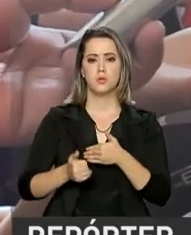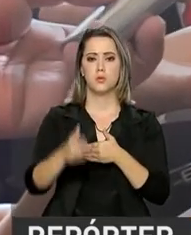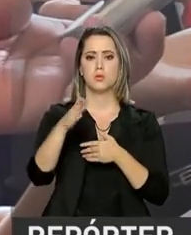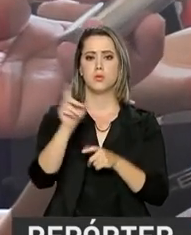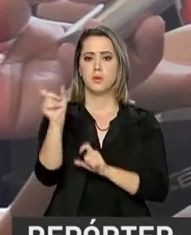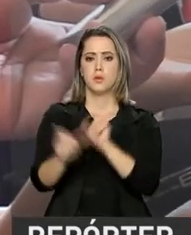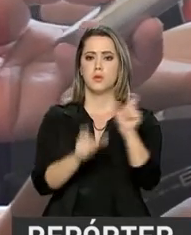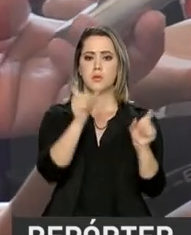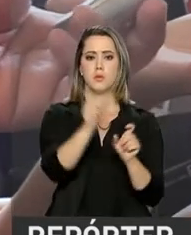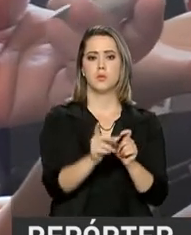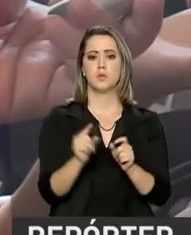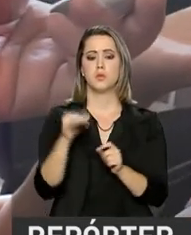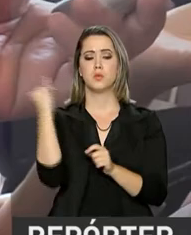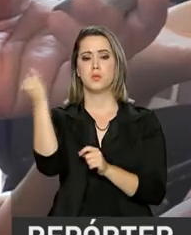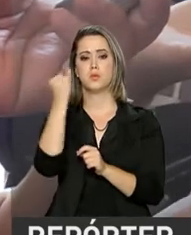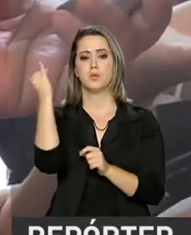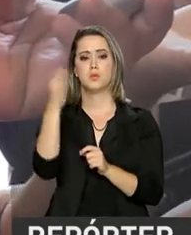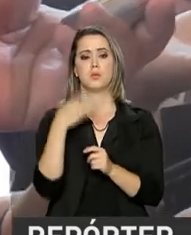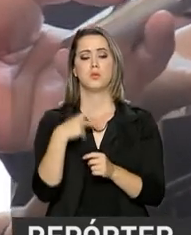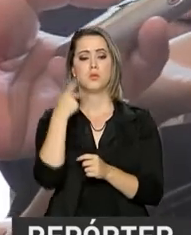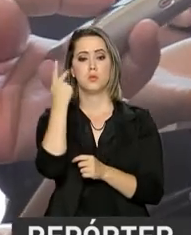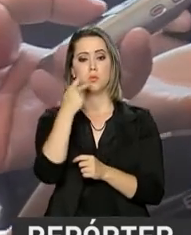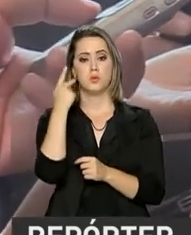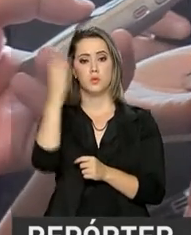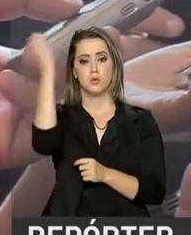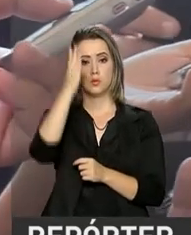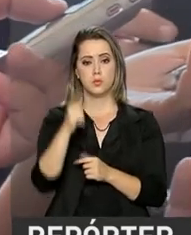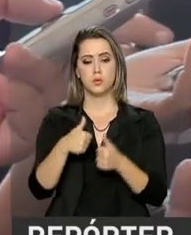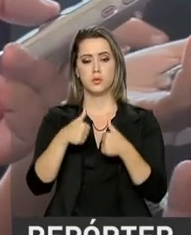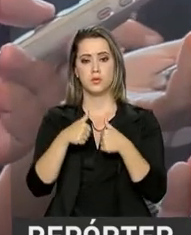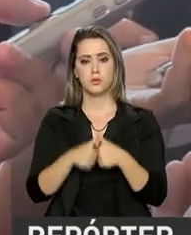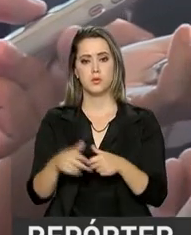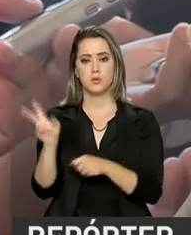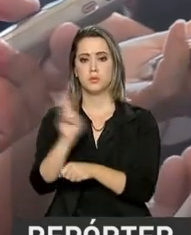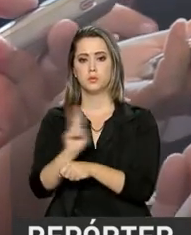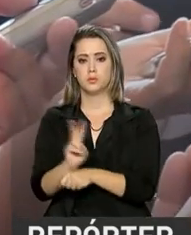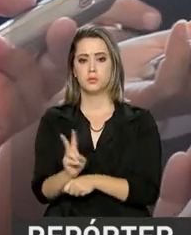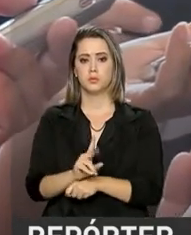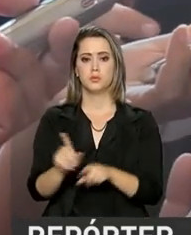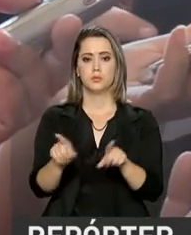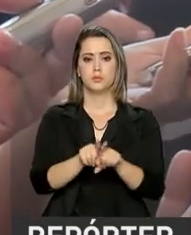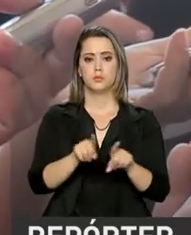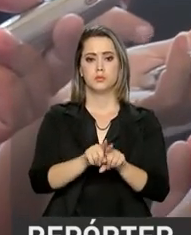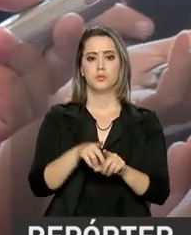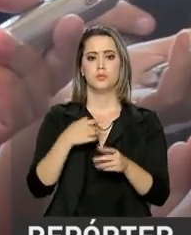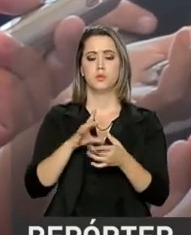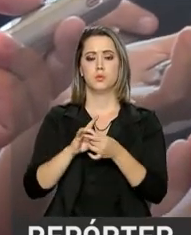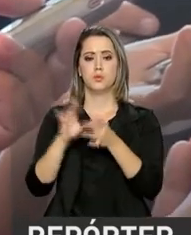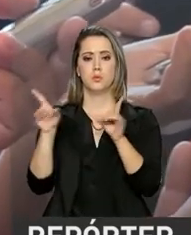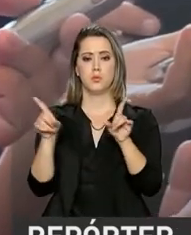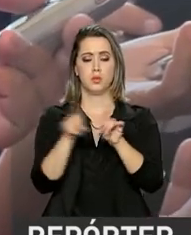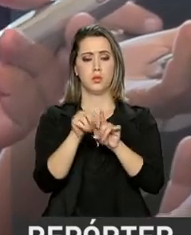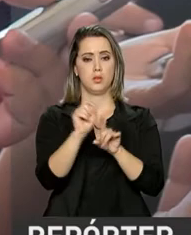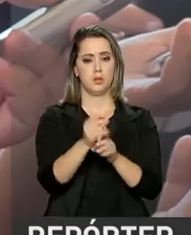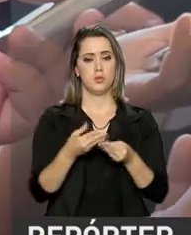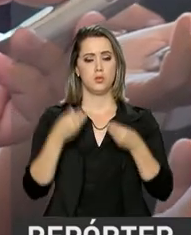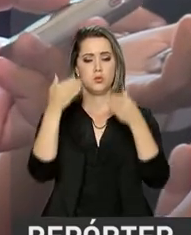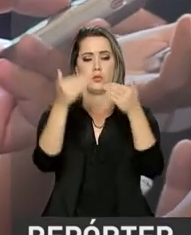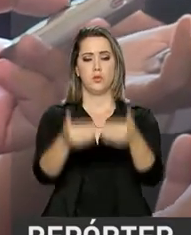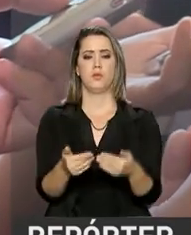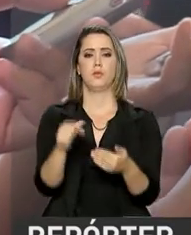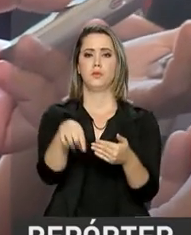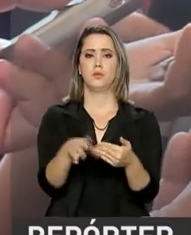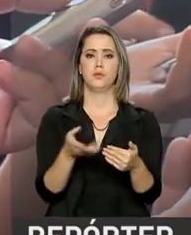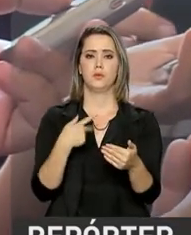pessoas emblemática do sistema político brasileiro estão fiscalizando também com independência e levam à frente